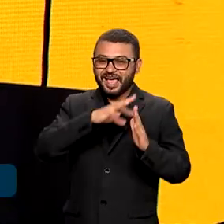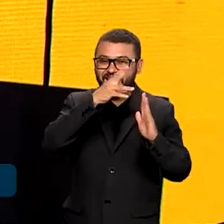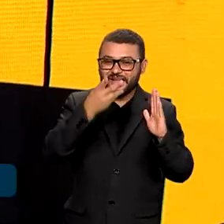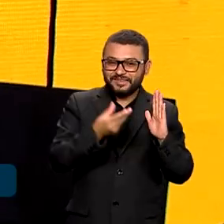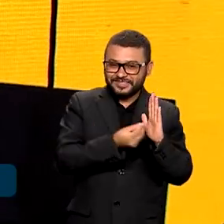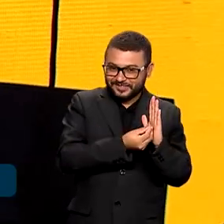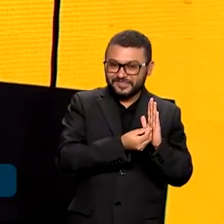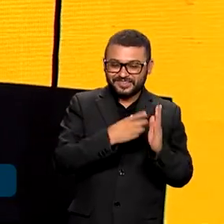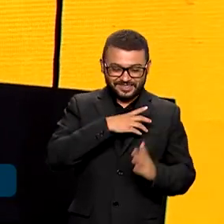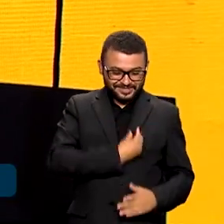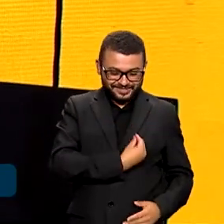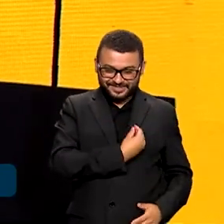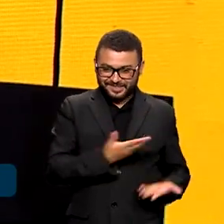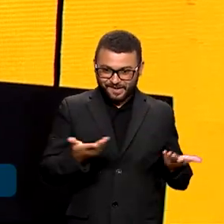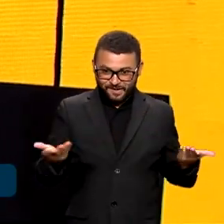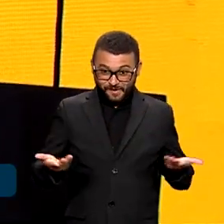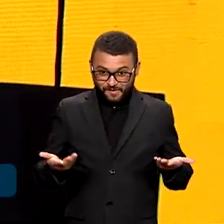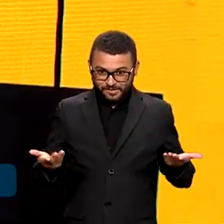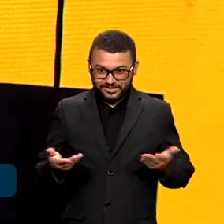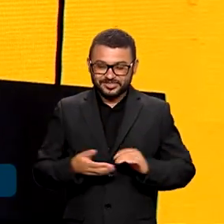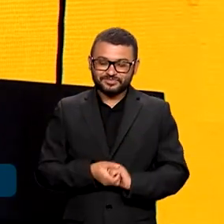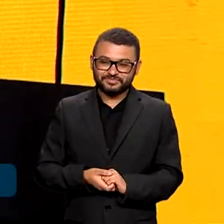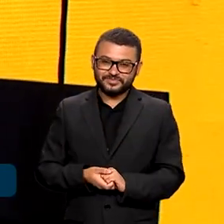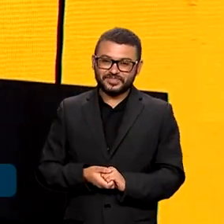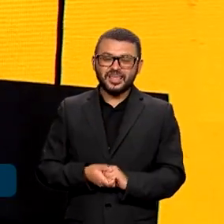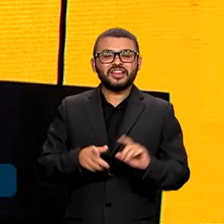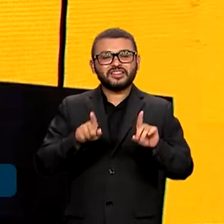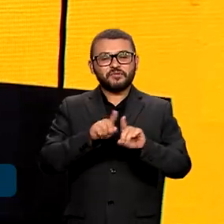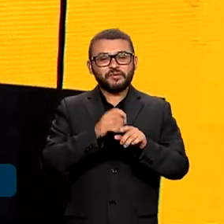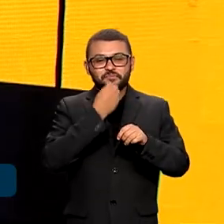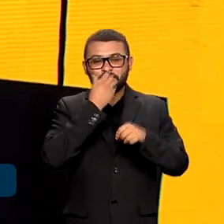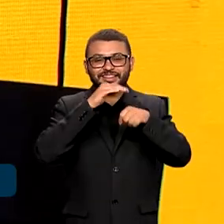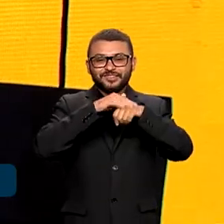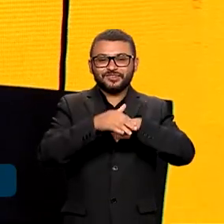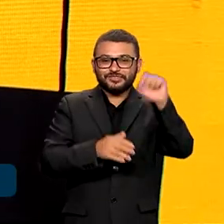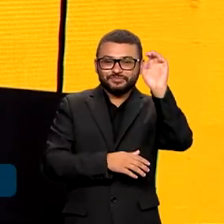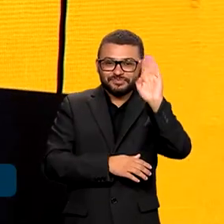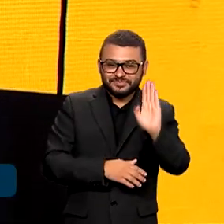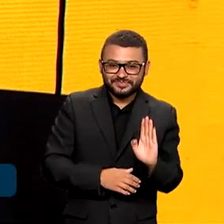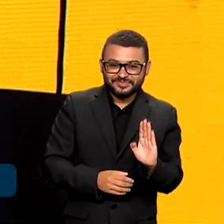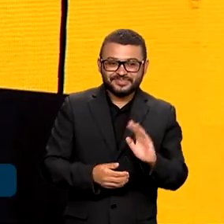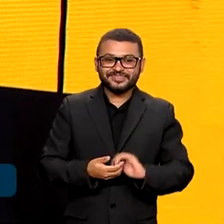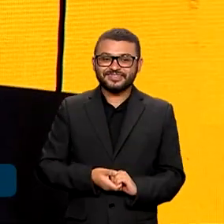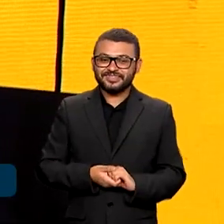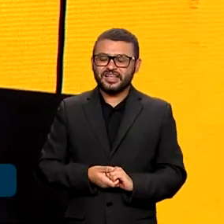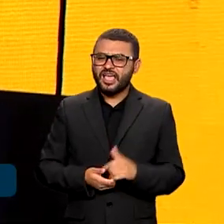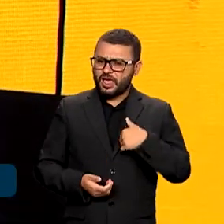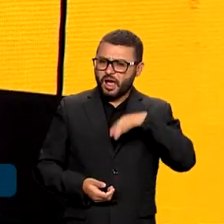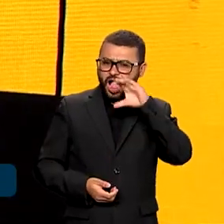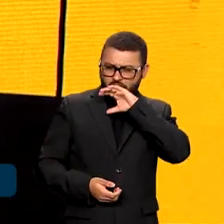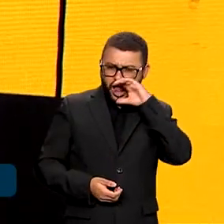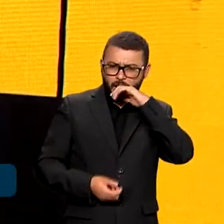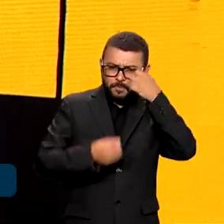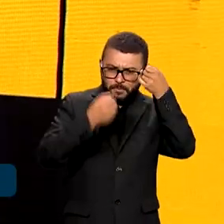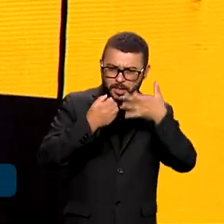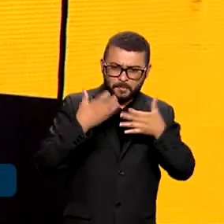amazônicos que aqui estão. Boa noite, Brasil. Eu vou ser muito